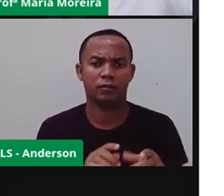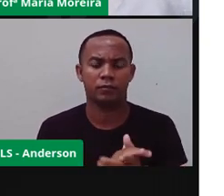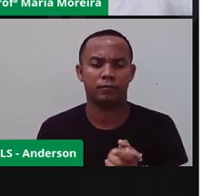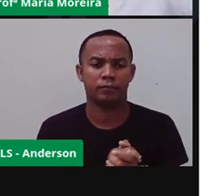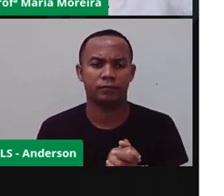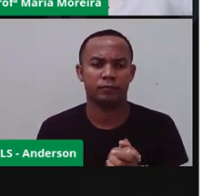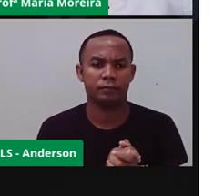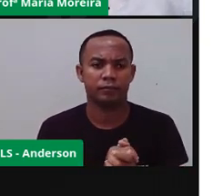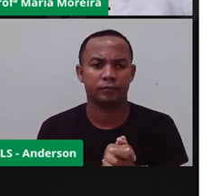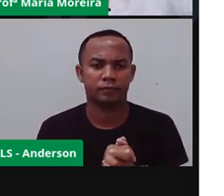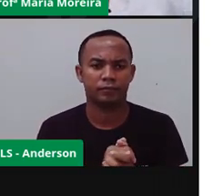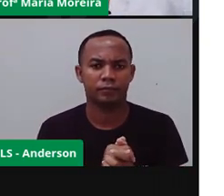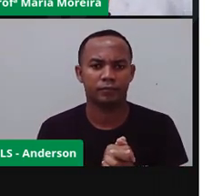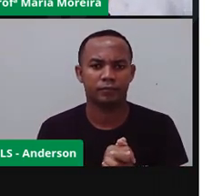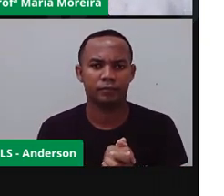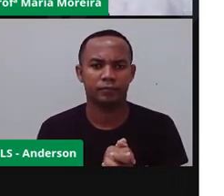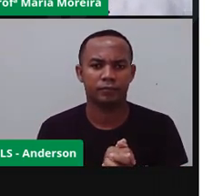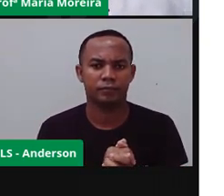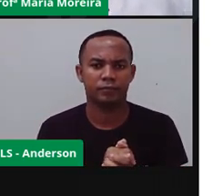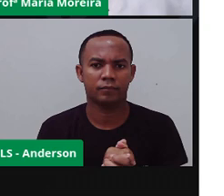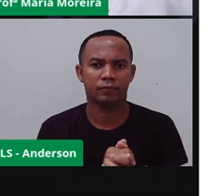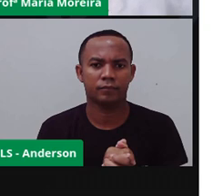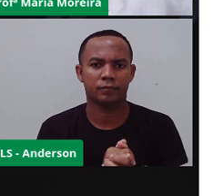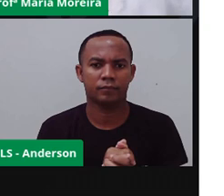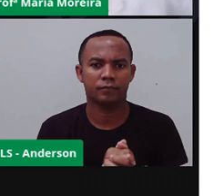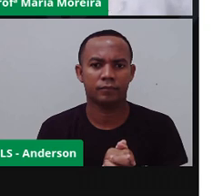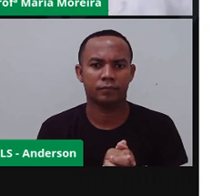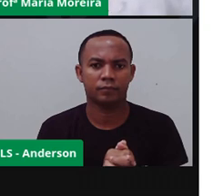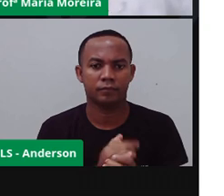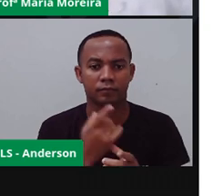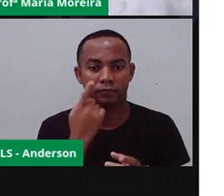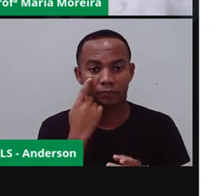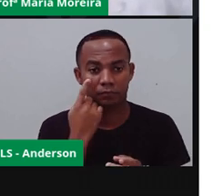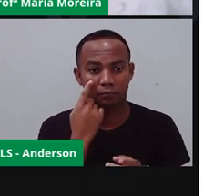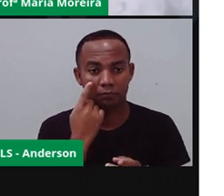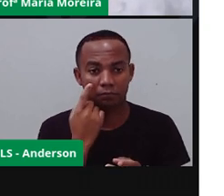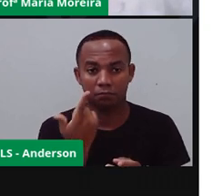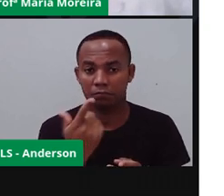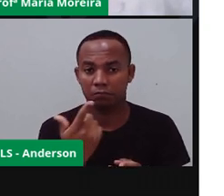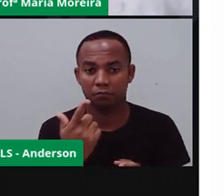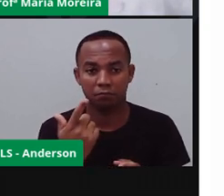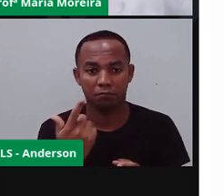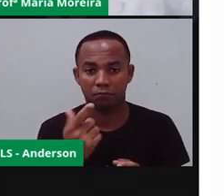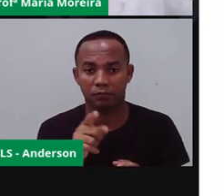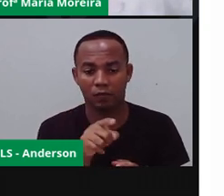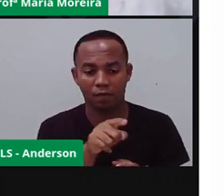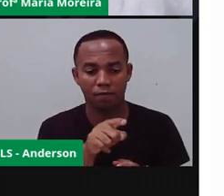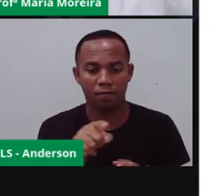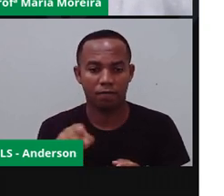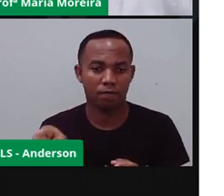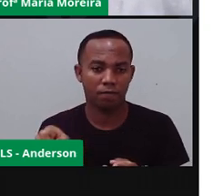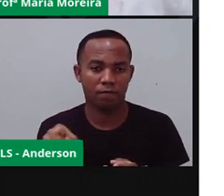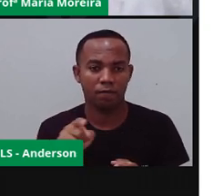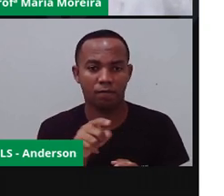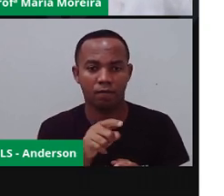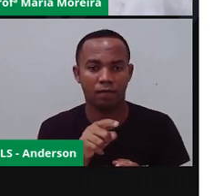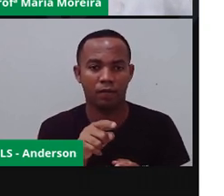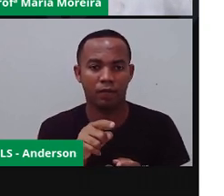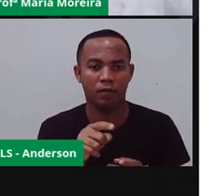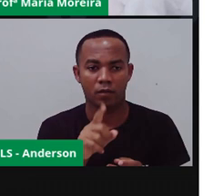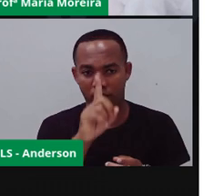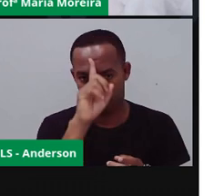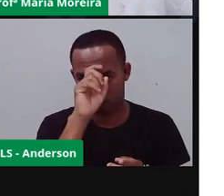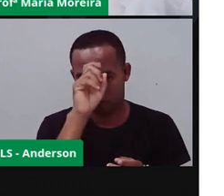da Seduc, né, mas em outros canais do YouTube. E a charge de agora não tem, tem só uma fala aqui embaixo e tem assim, posto de